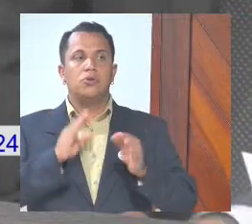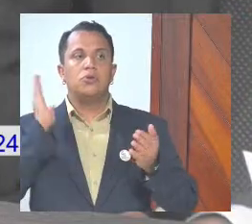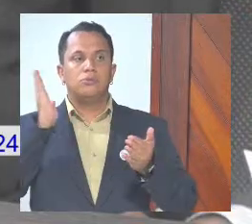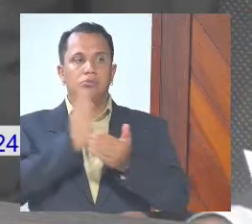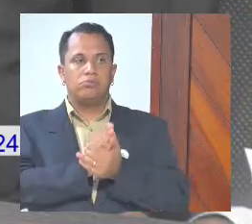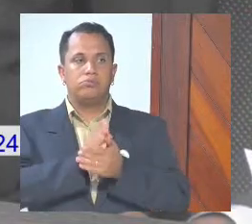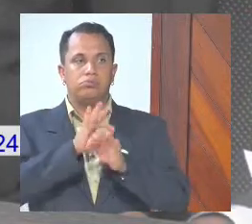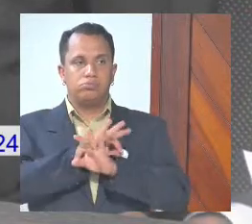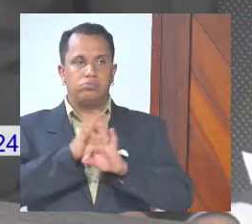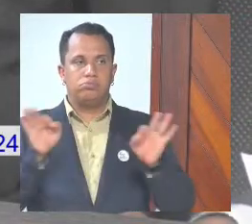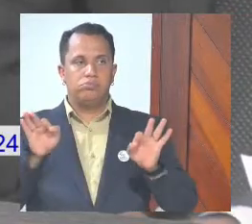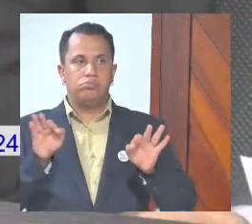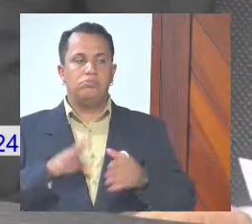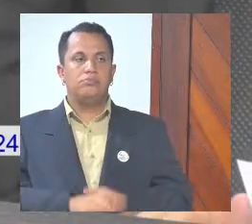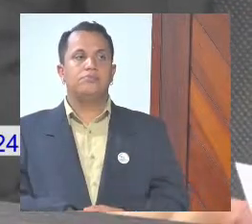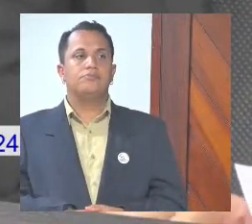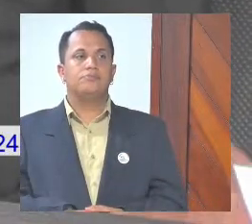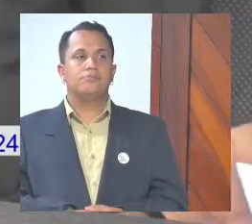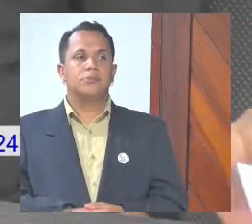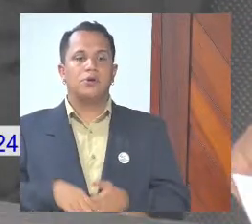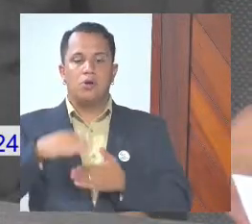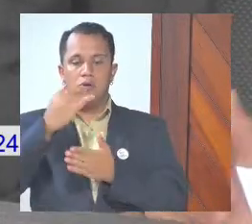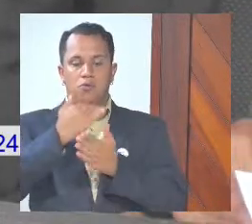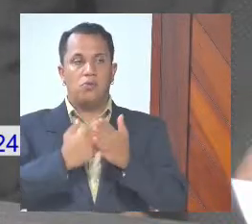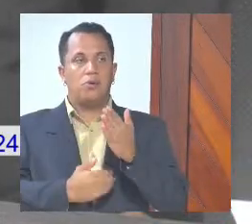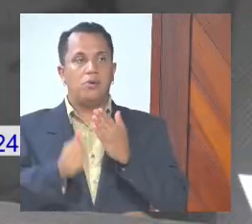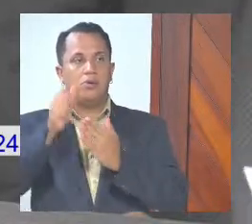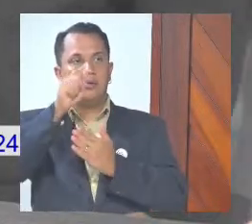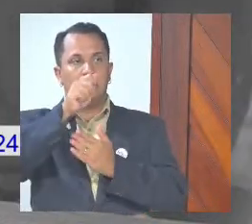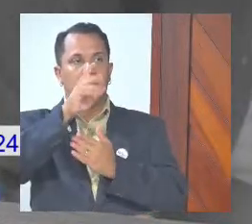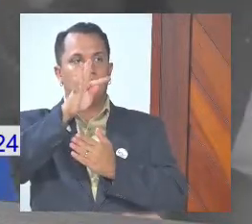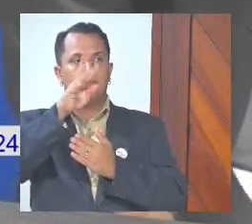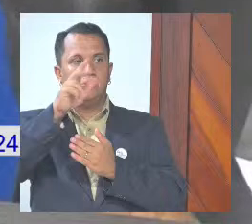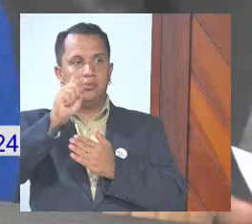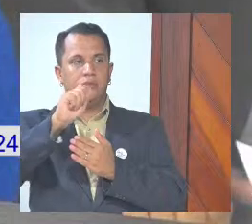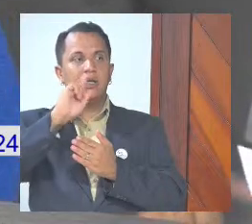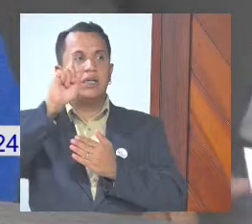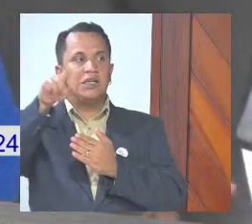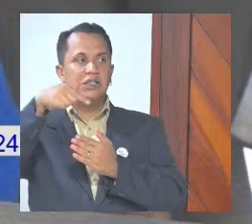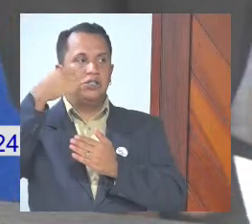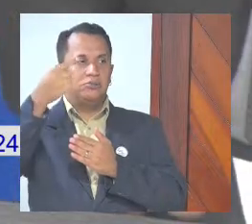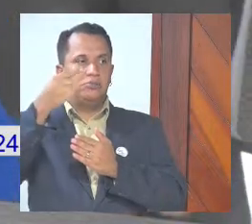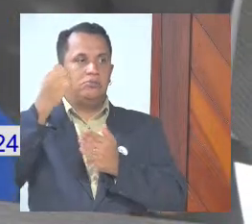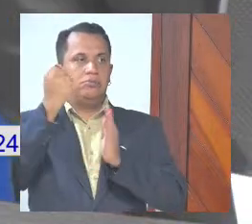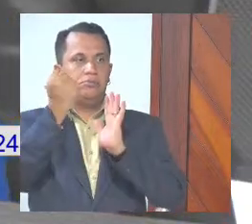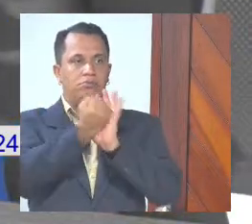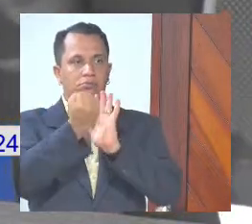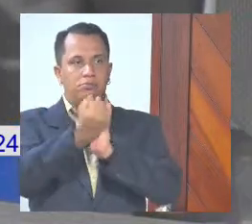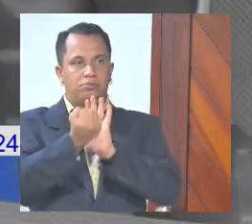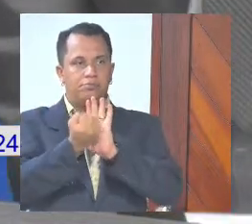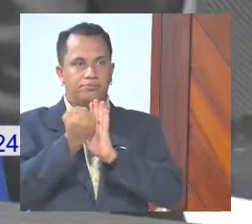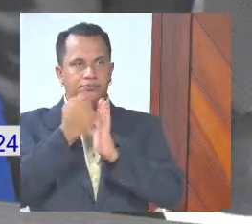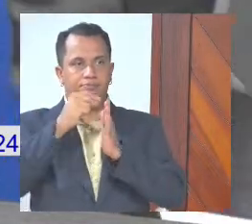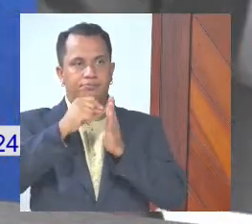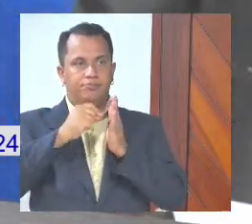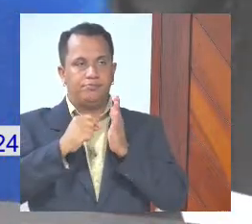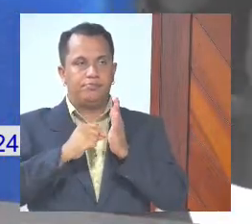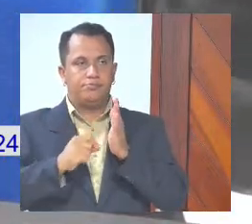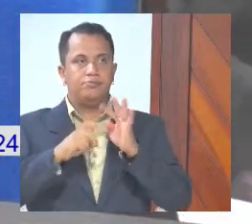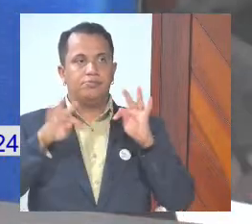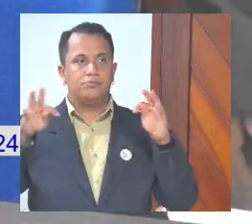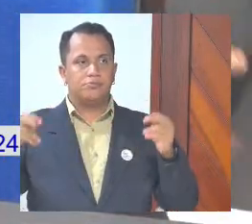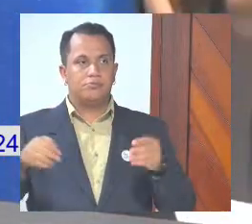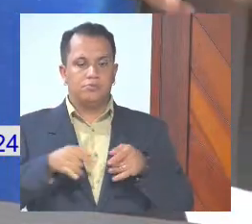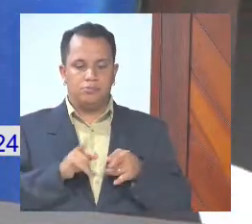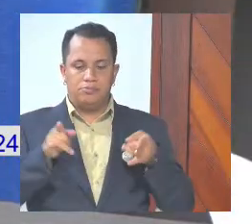foi encerrada a reunião e lavrada a presente ata, que, depois de sua aprovação, foi assinada pelos membros